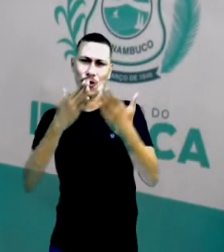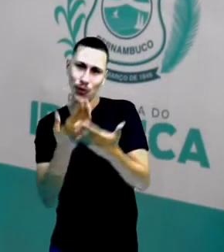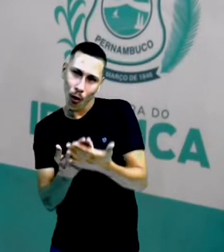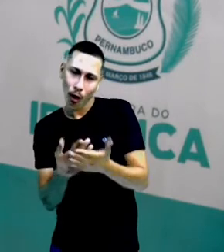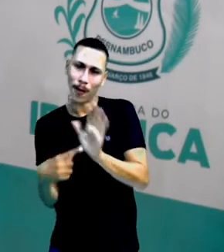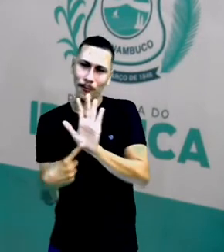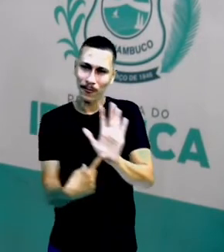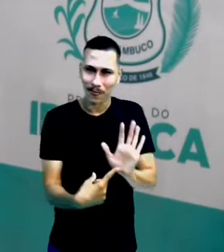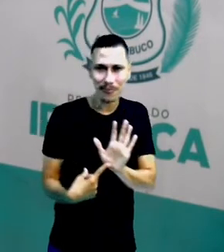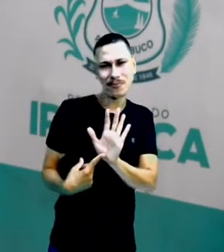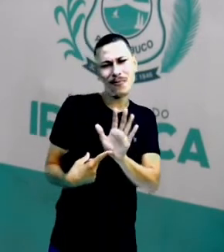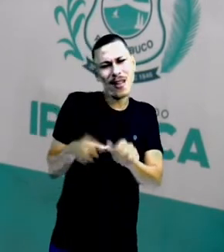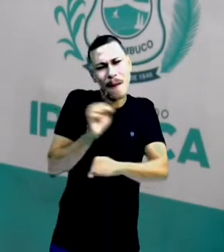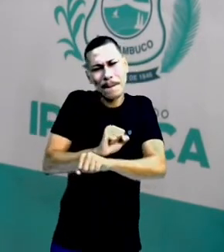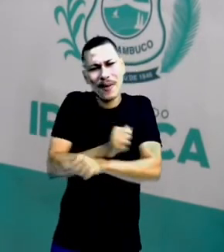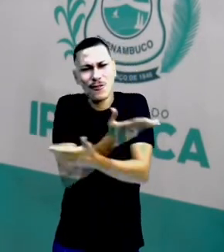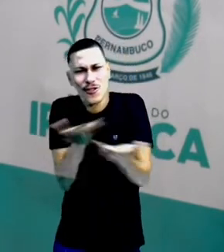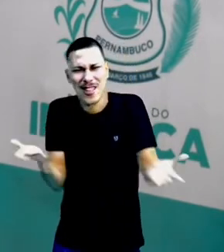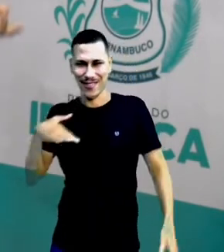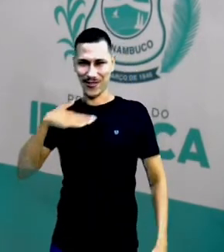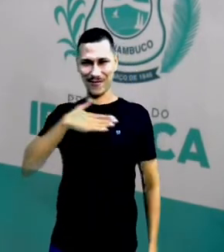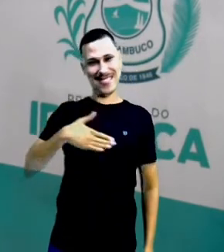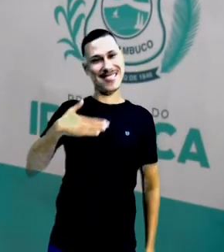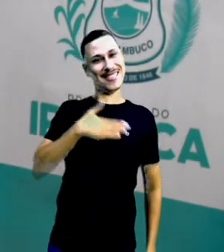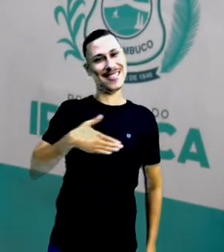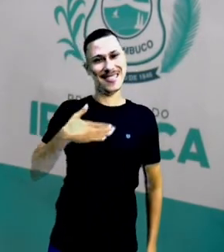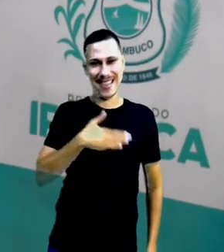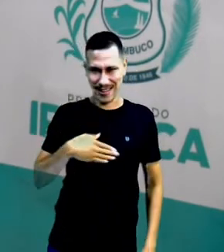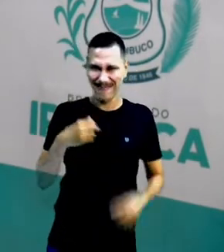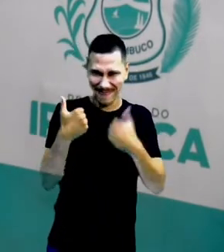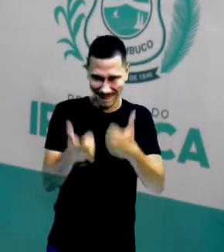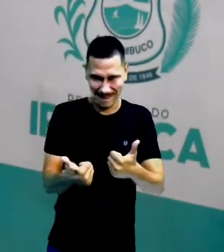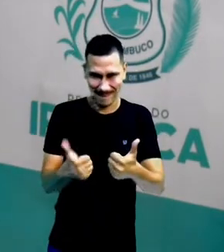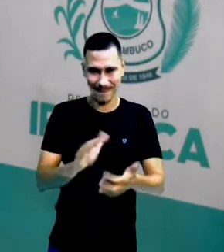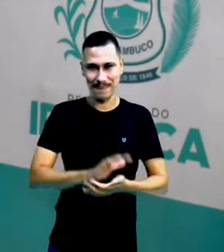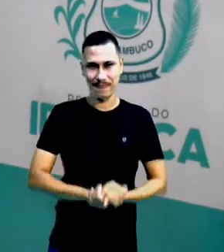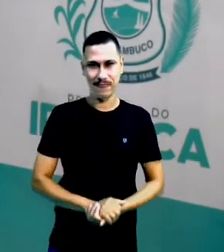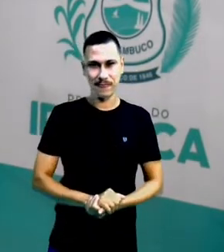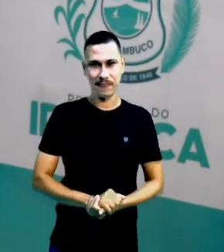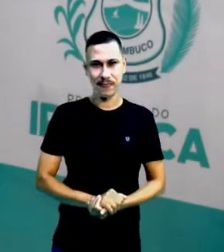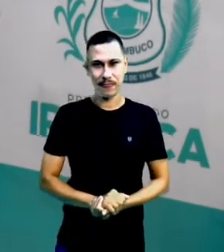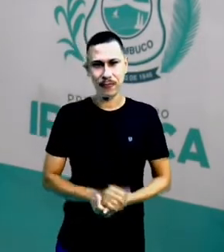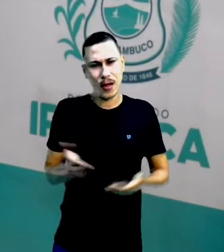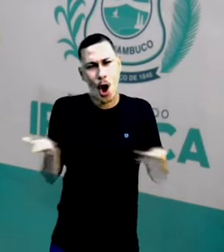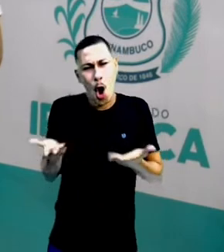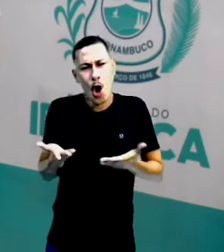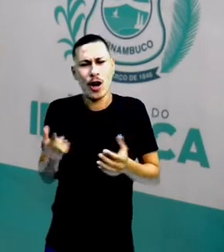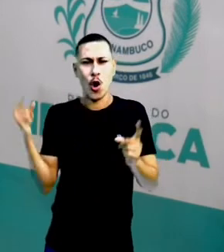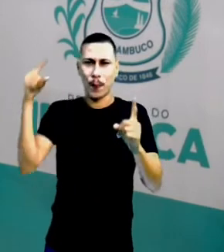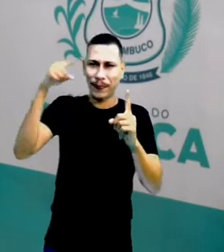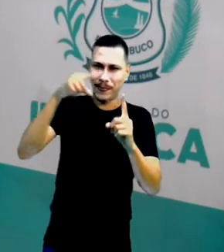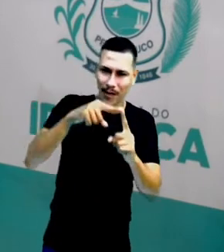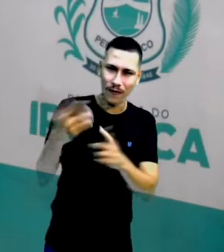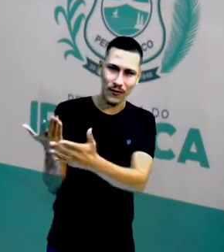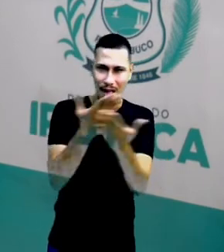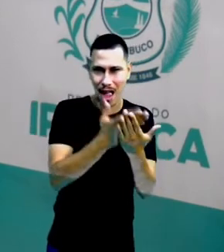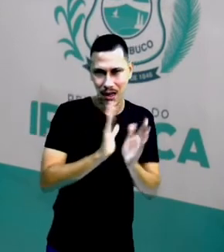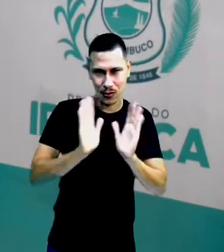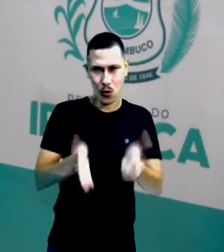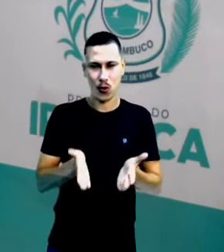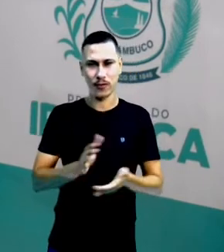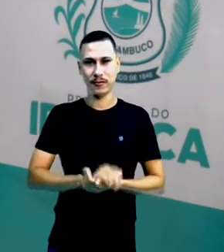atividade interessante e que vocês todos tenham curtido, tá, gente? E aí vamos aos objetivos da nossa aula de